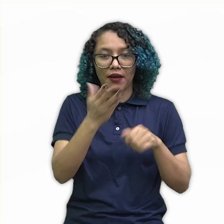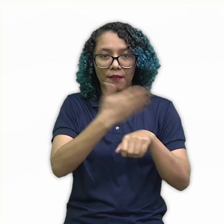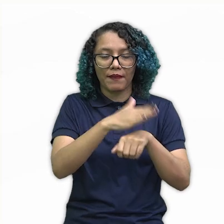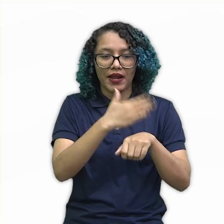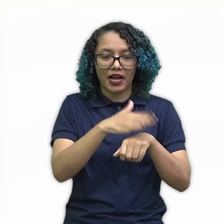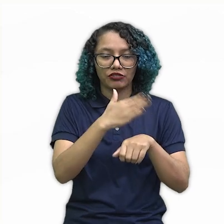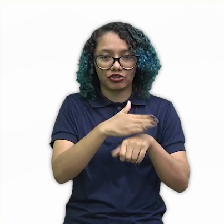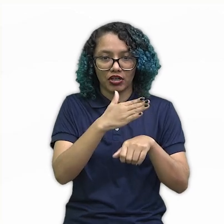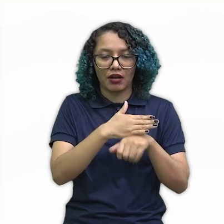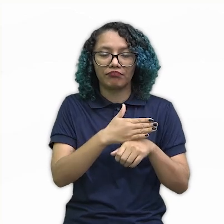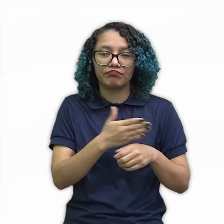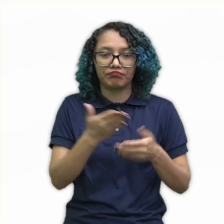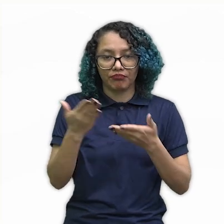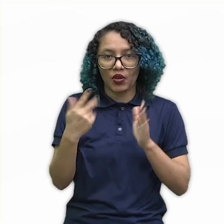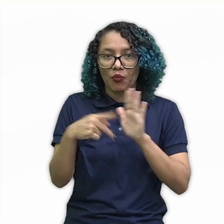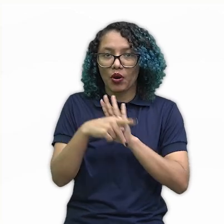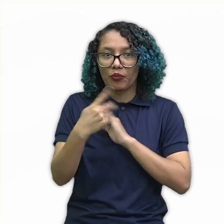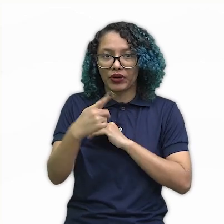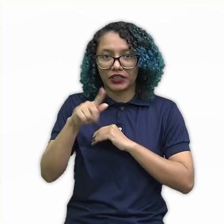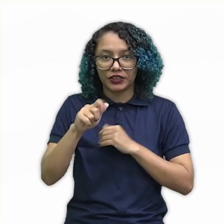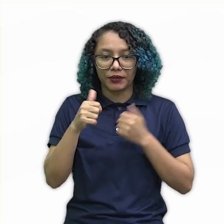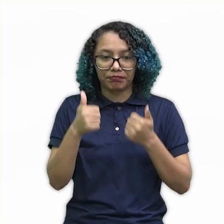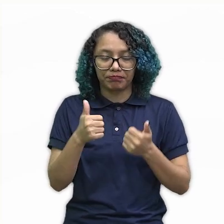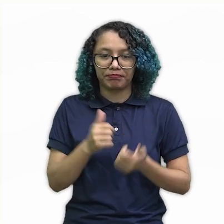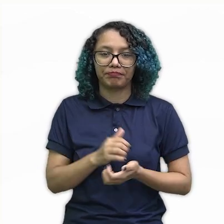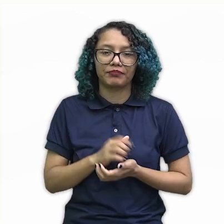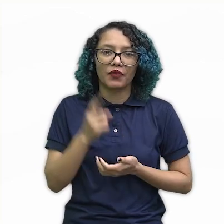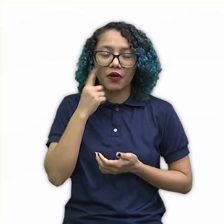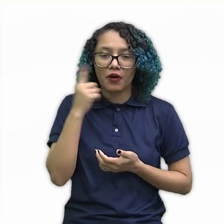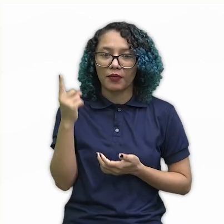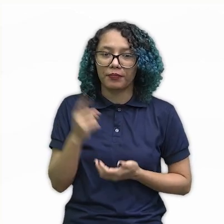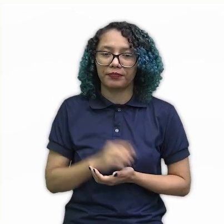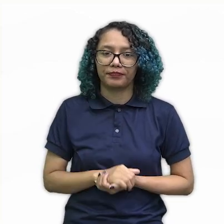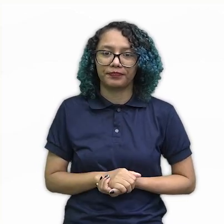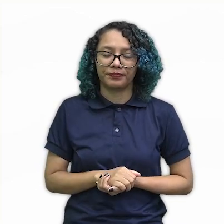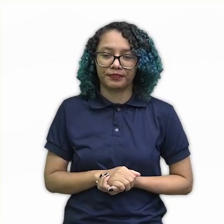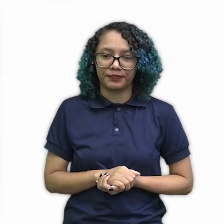da PG, tá? Olha só.